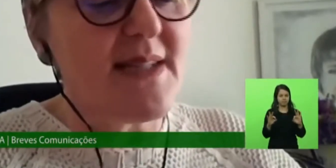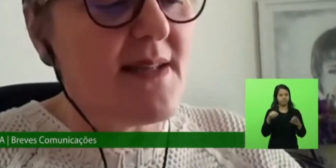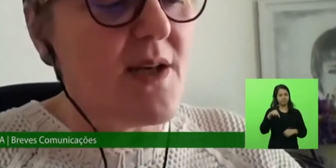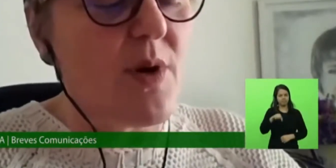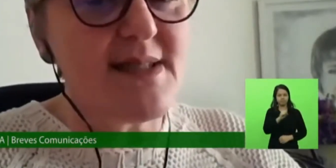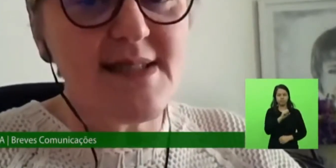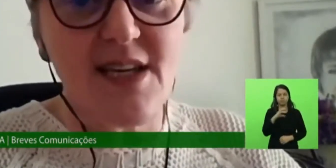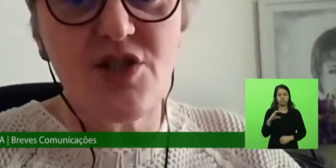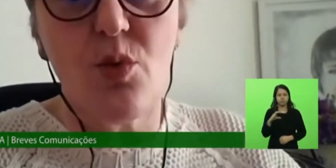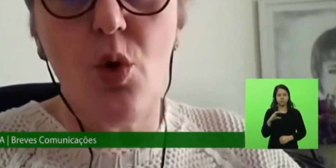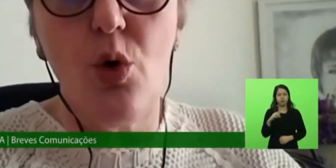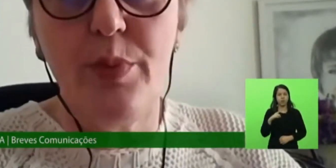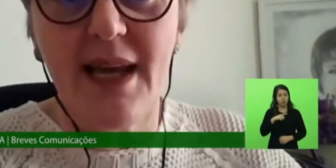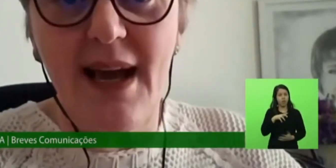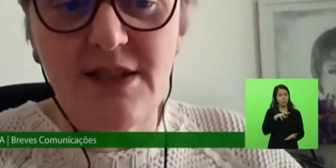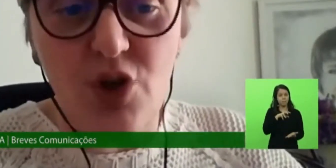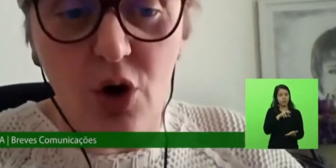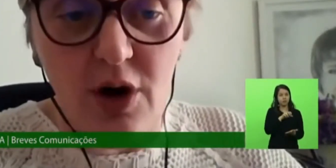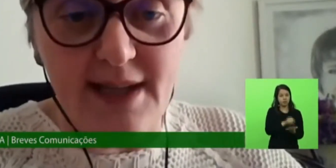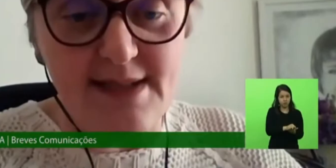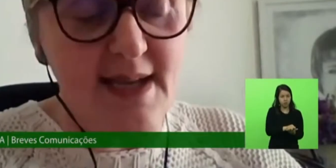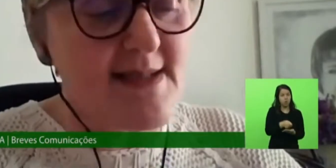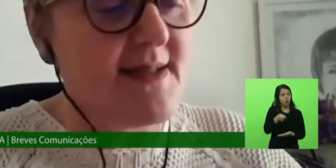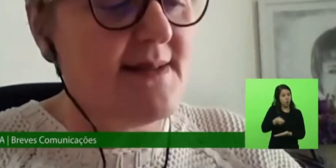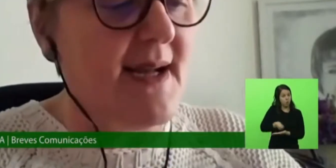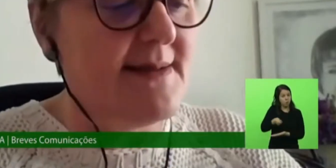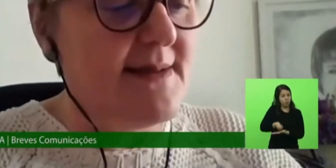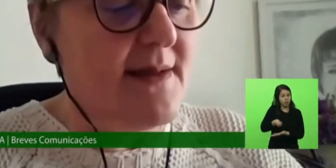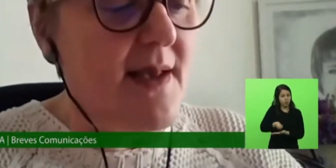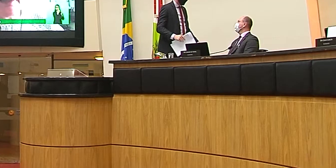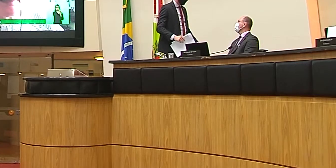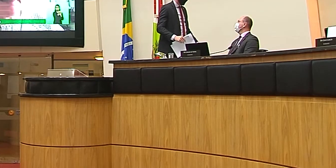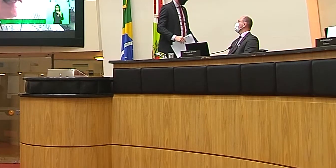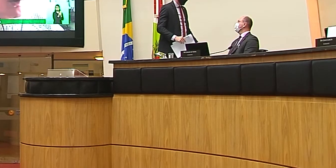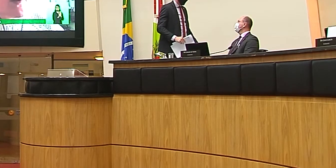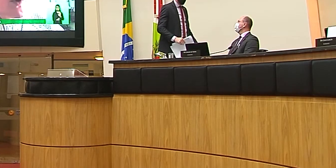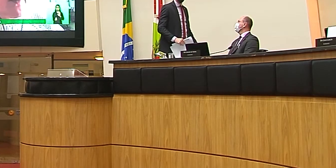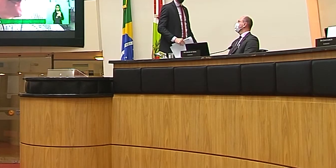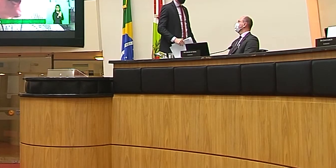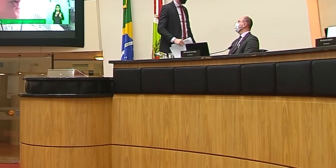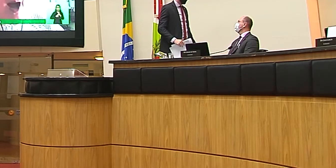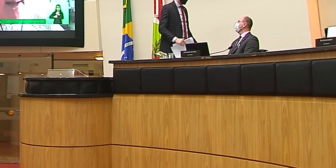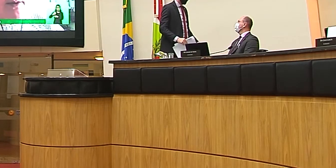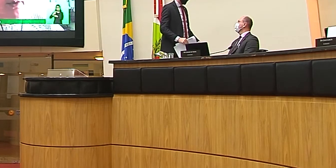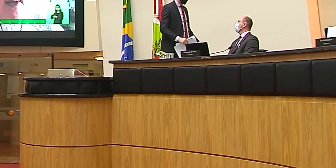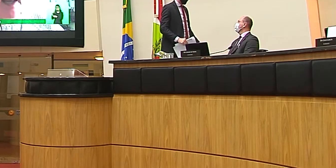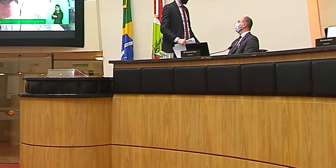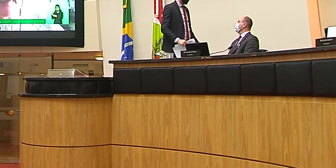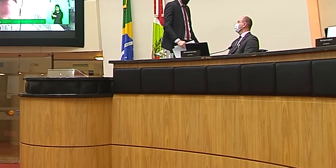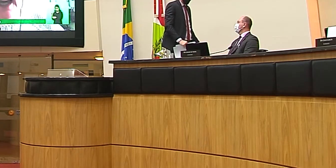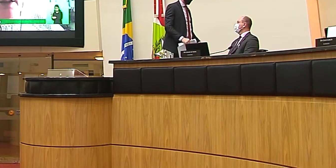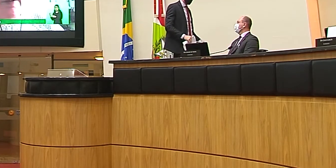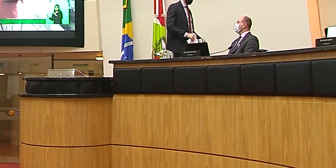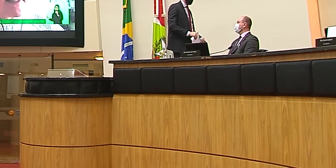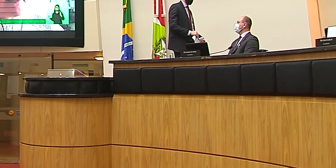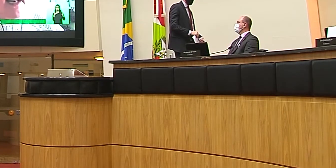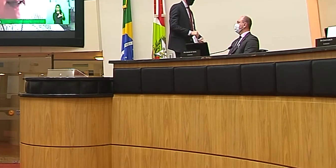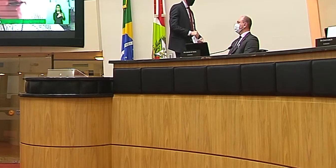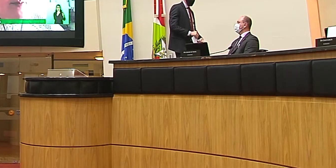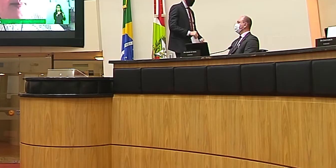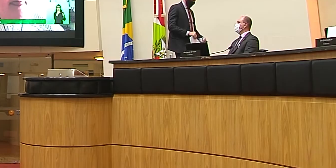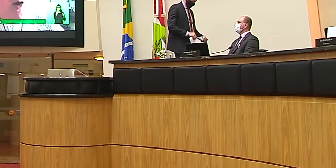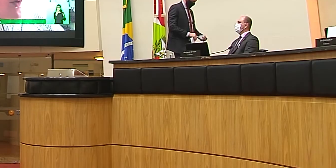ainda que as matrículas sejam obrigatórias nesta idade. A deputada destacou ainda outros dados do